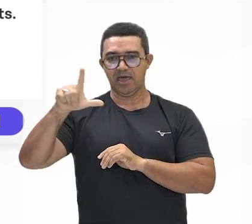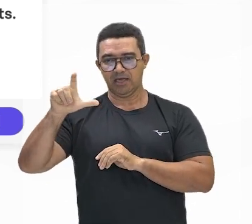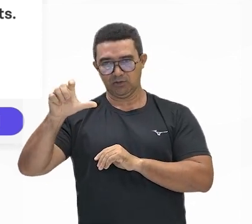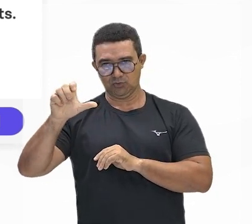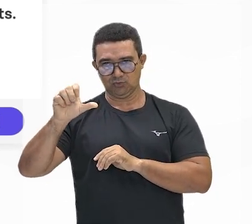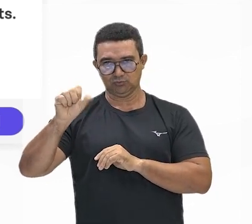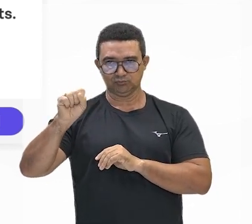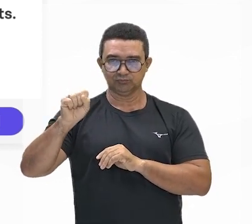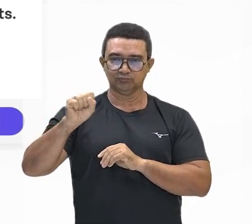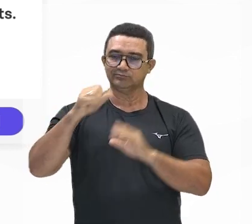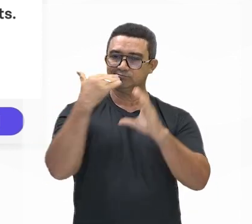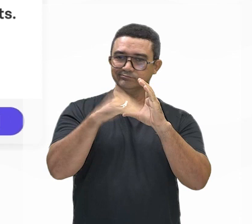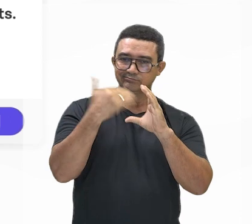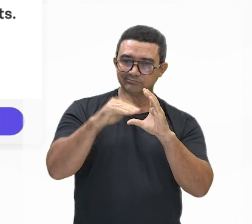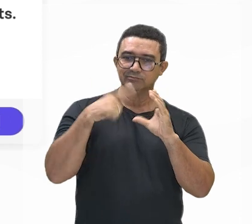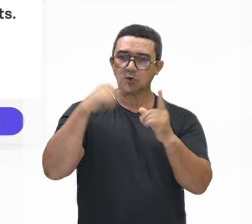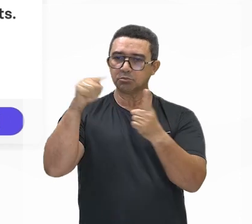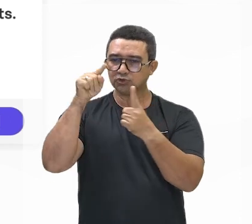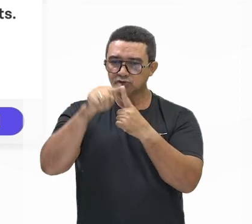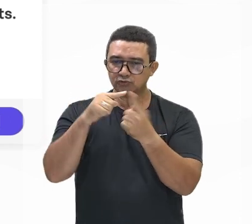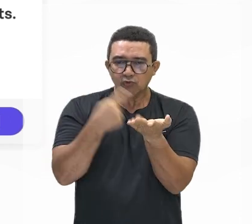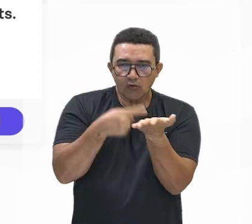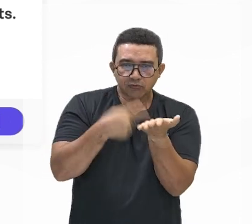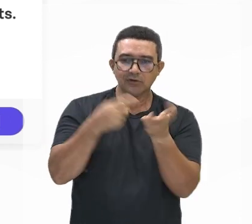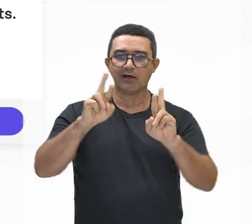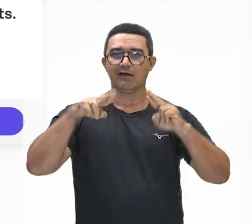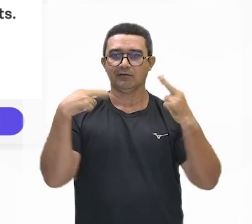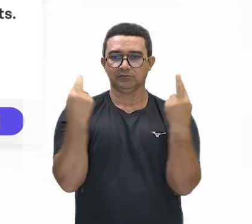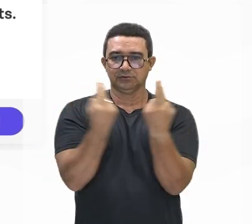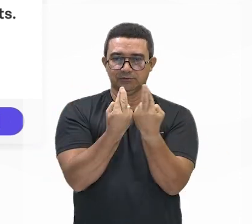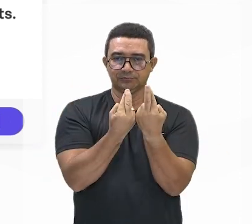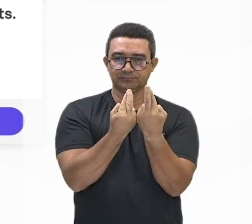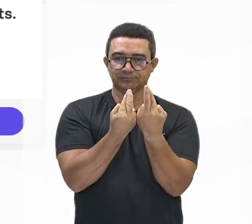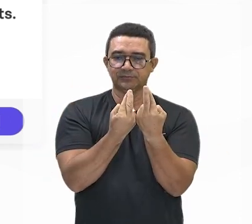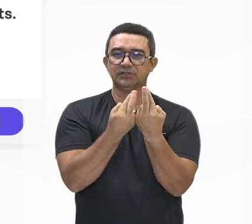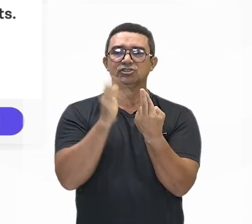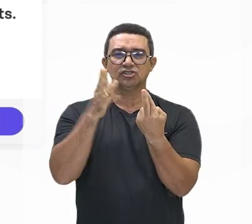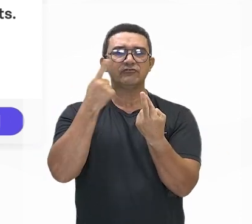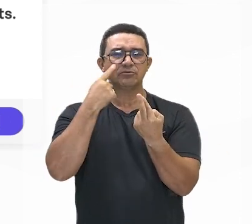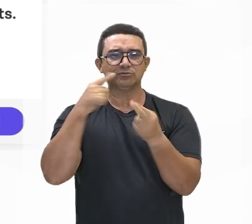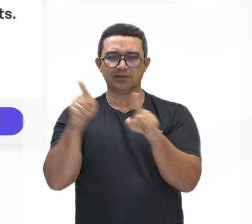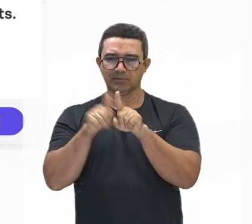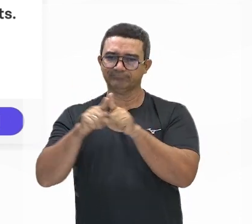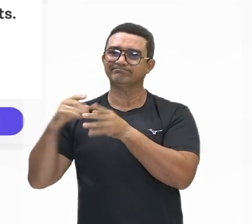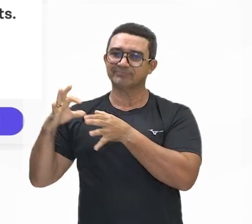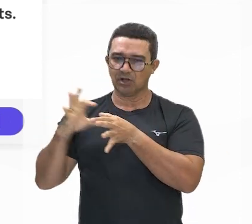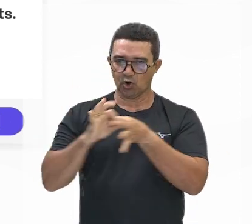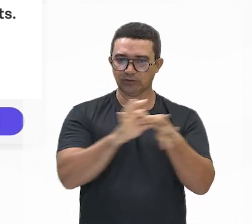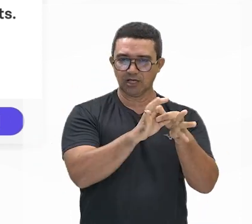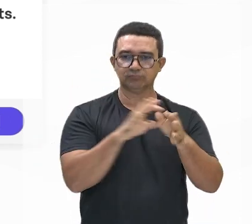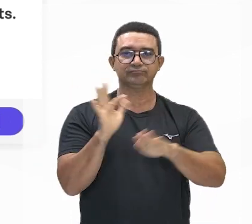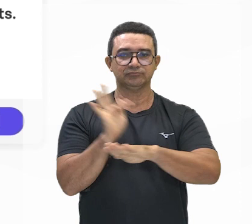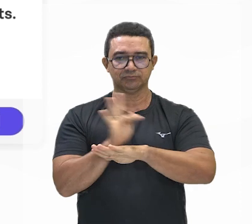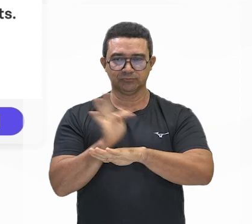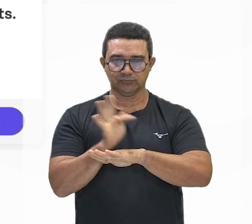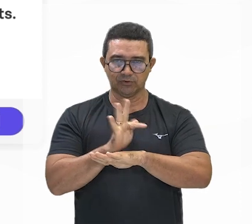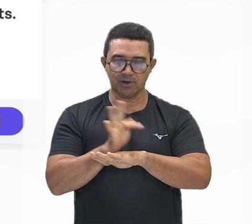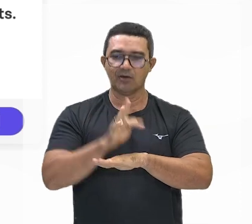aí para uma reunião, e nós vemos aí o contexto dele, né? É um contexto formal, é uma